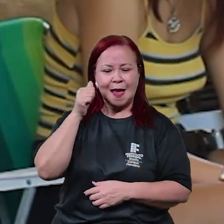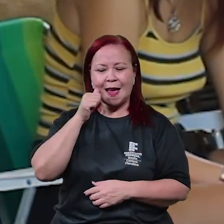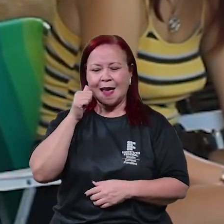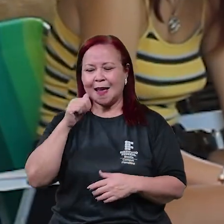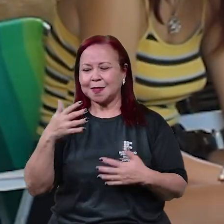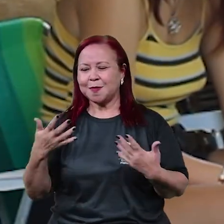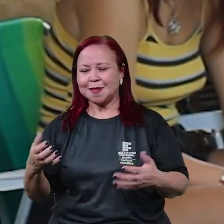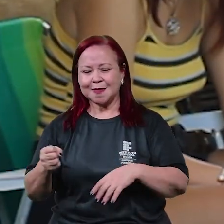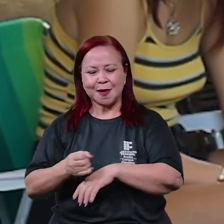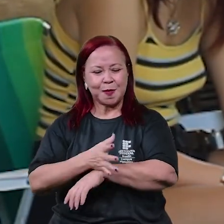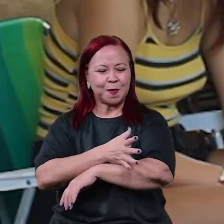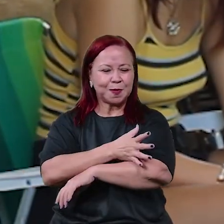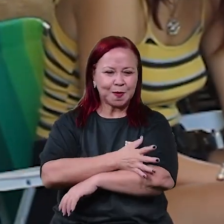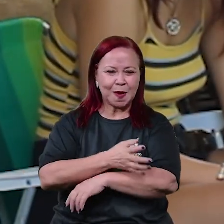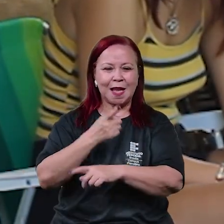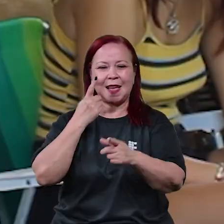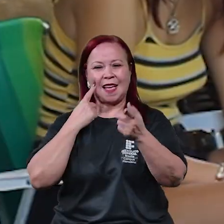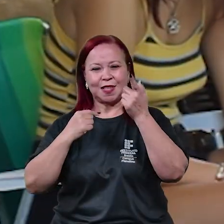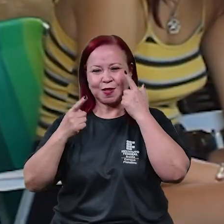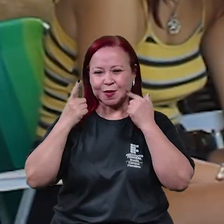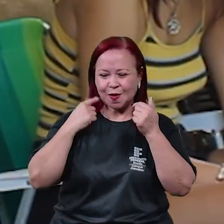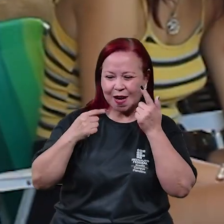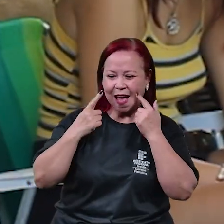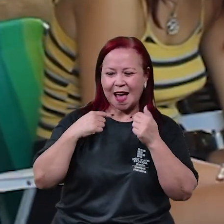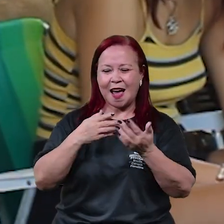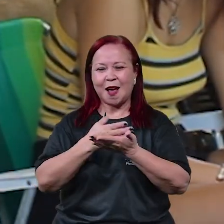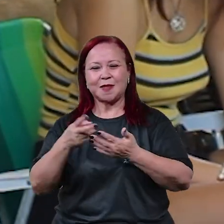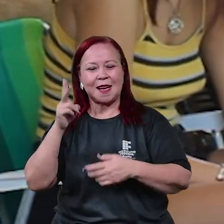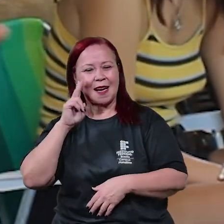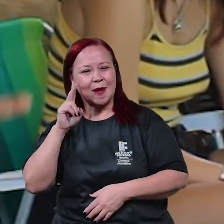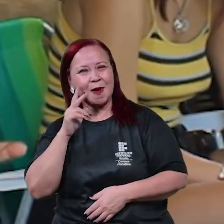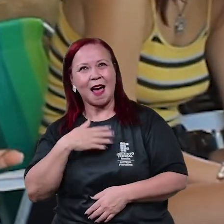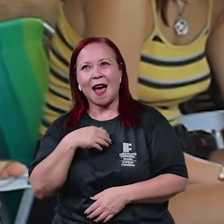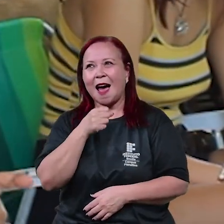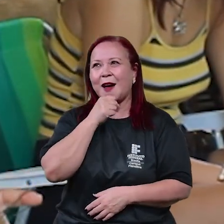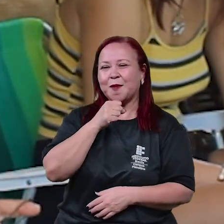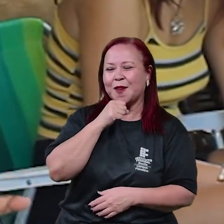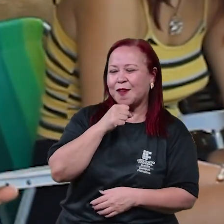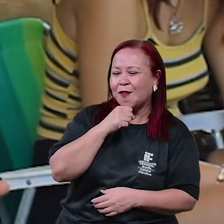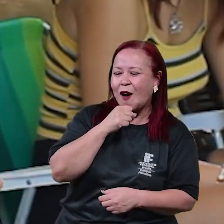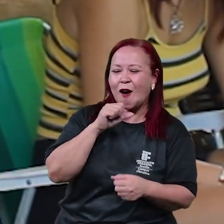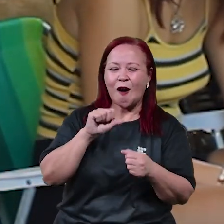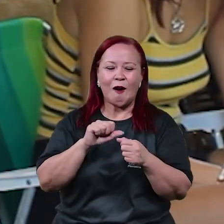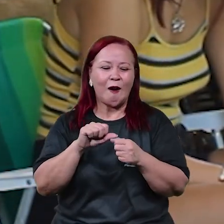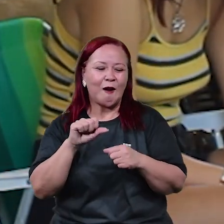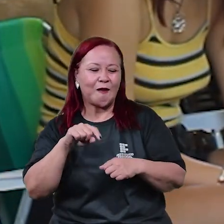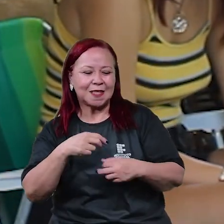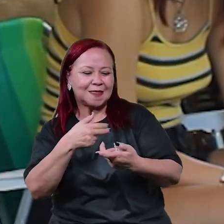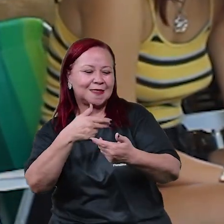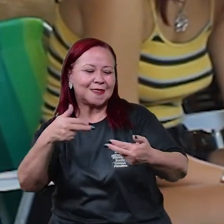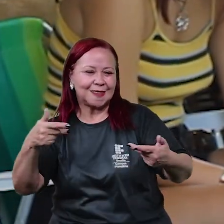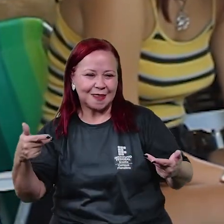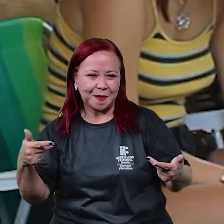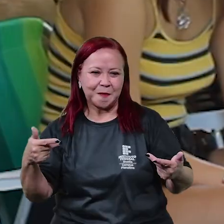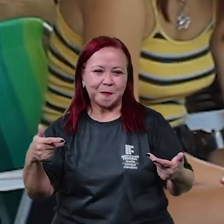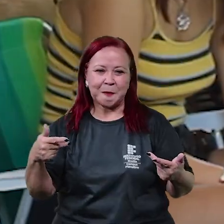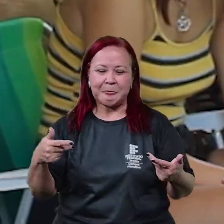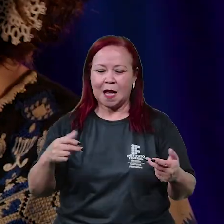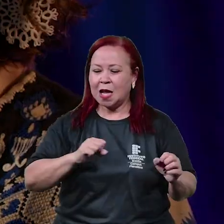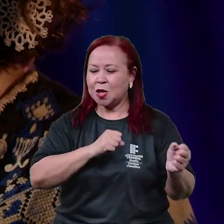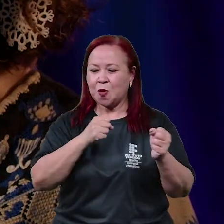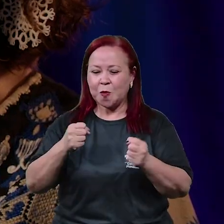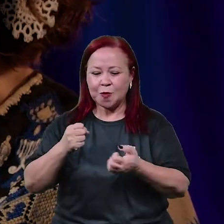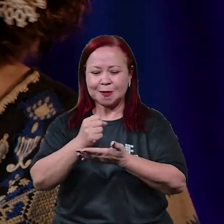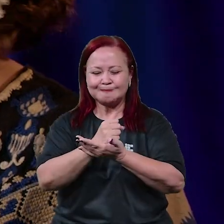ancestralidade. E as meninas ficaram, assim, foi muito emocionante, choraram, começaram a lembrar, né, minha avó fazia isso, e o poder da medicina